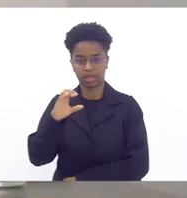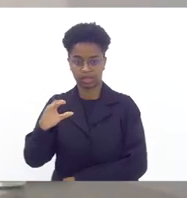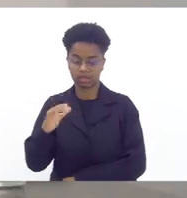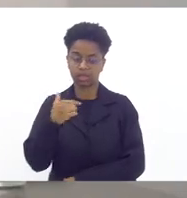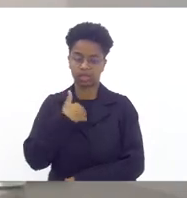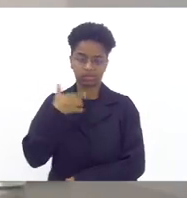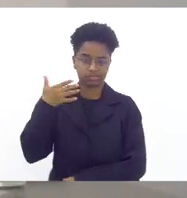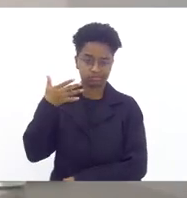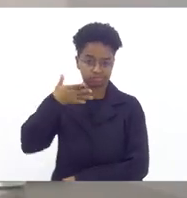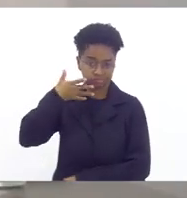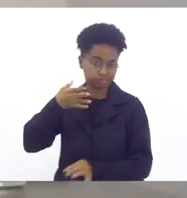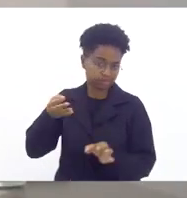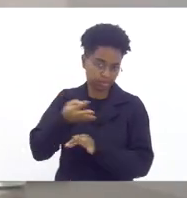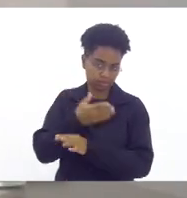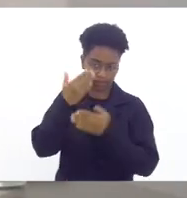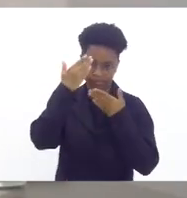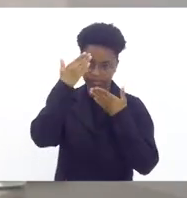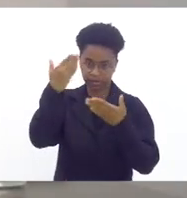muito obrigado.